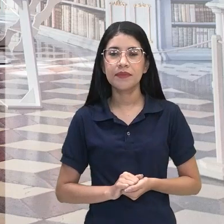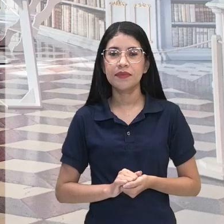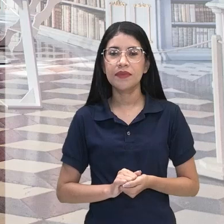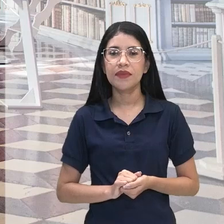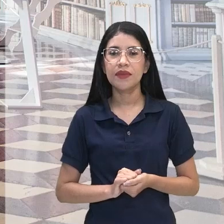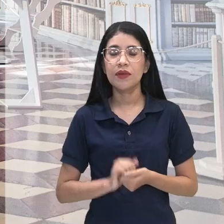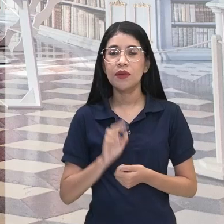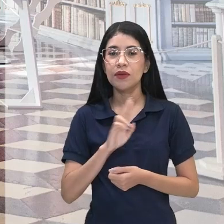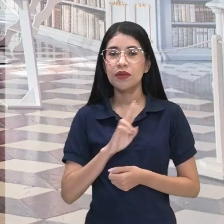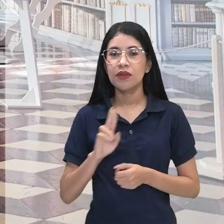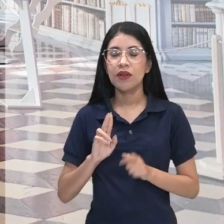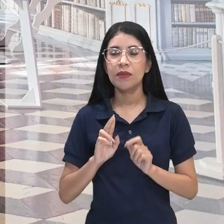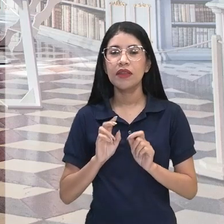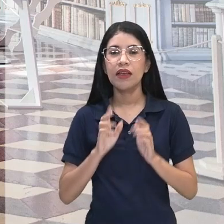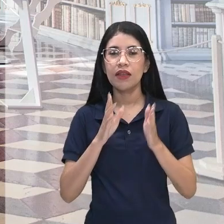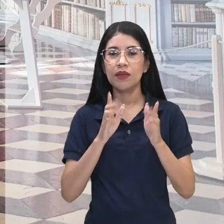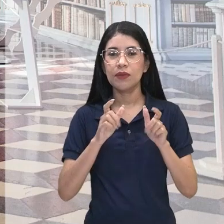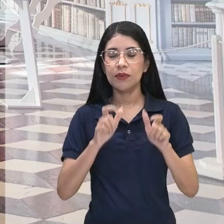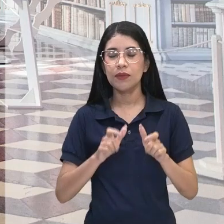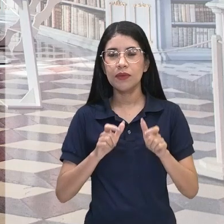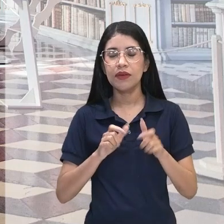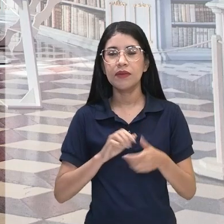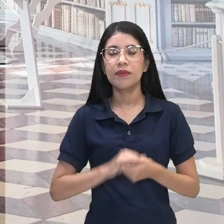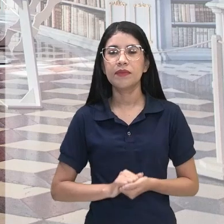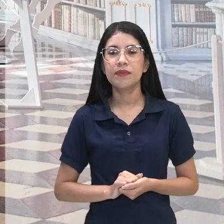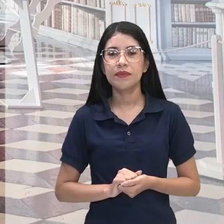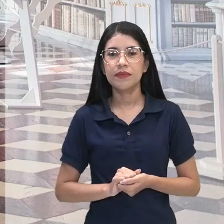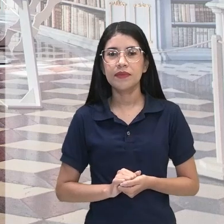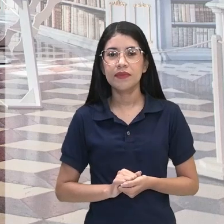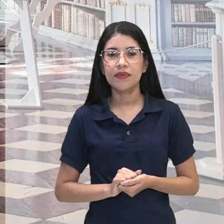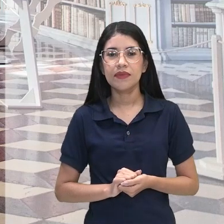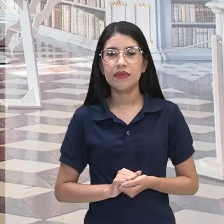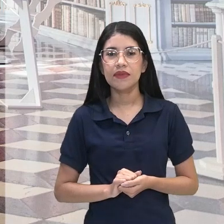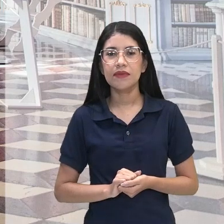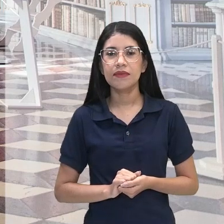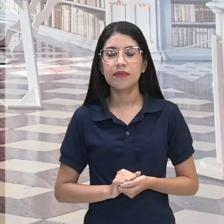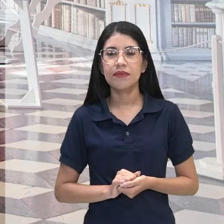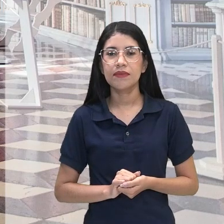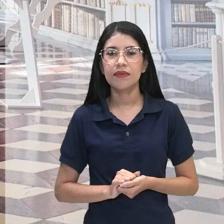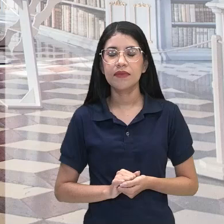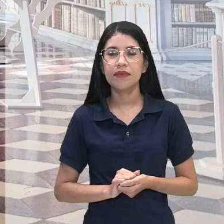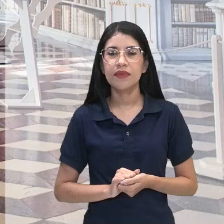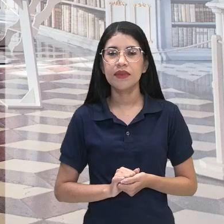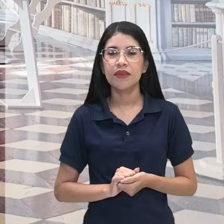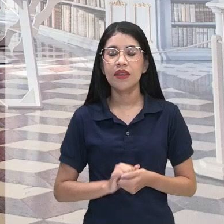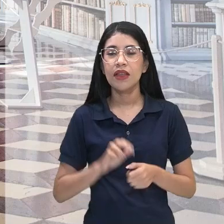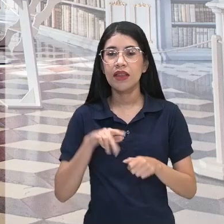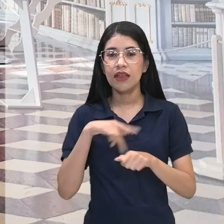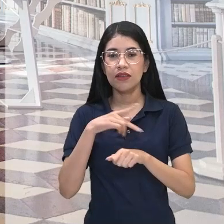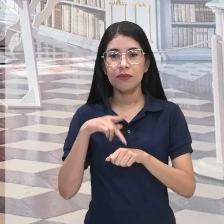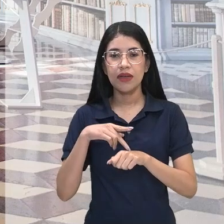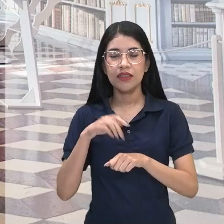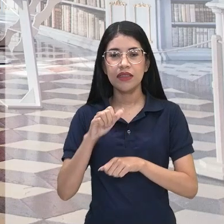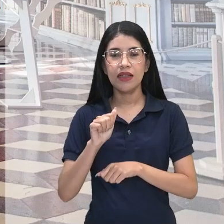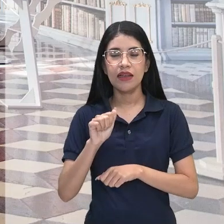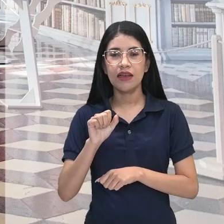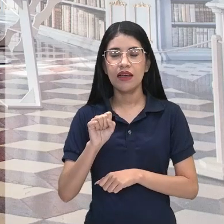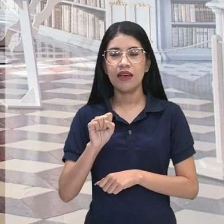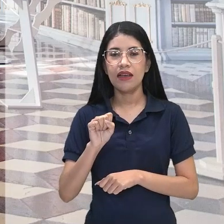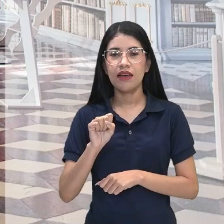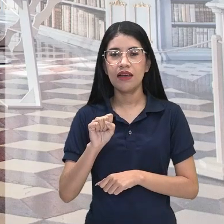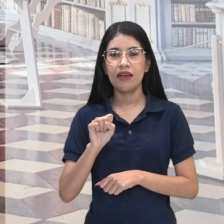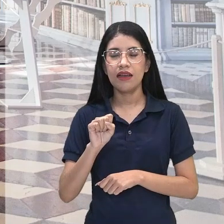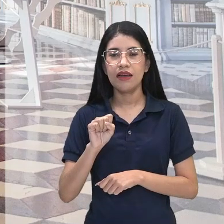biblioteca é Edmond Monastery Library. Então, ela fica na Áustria, certo? Então, ela é